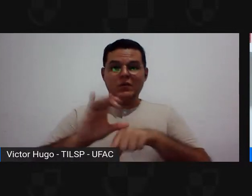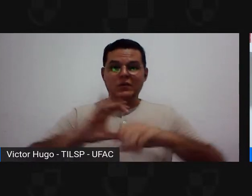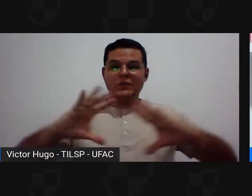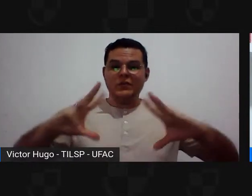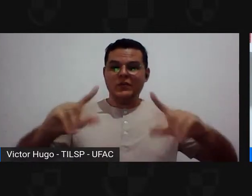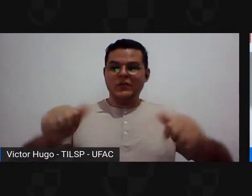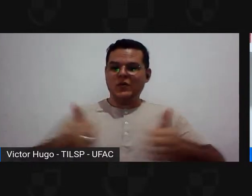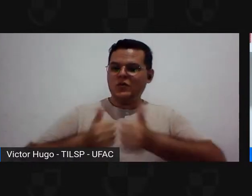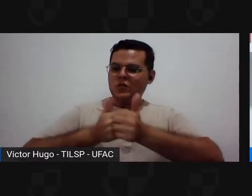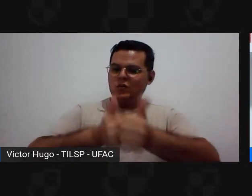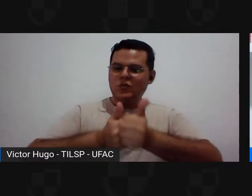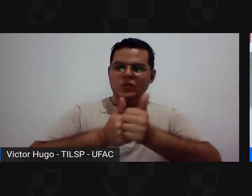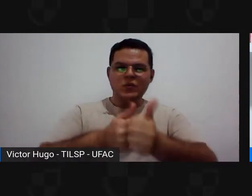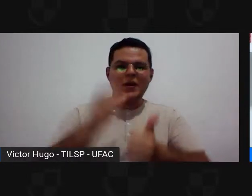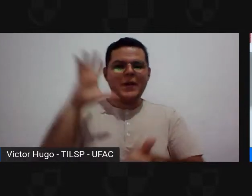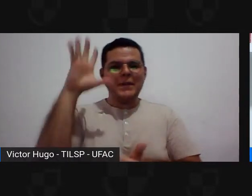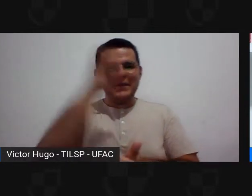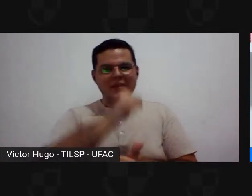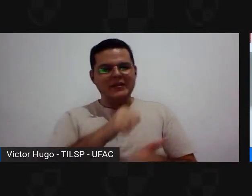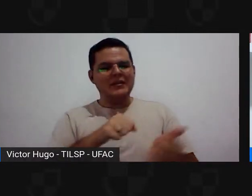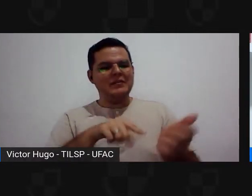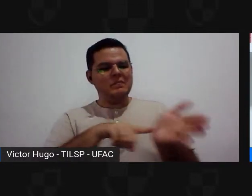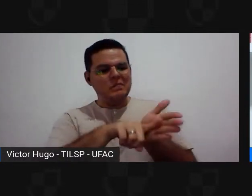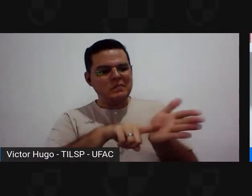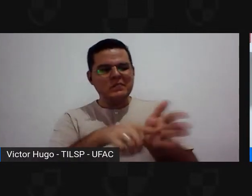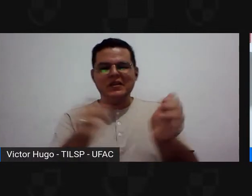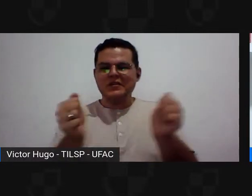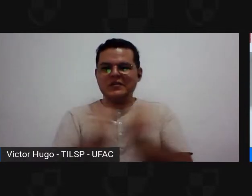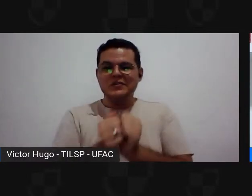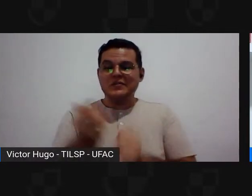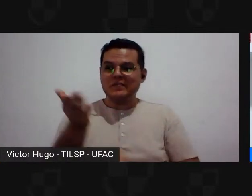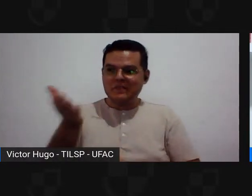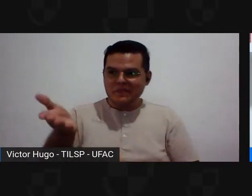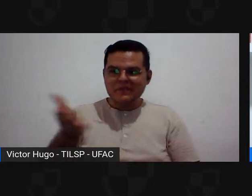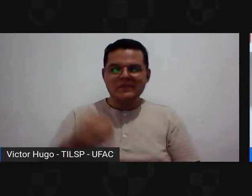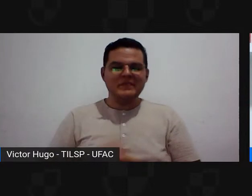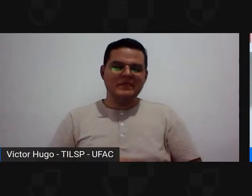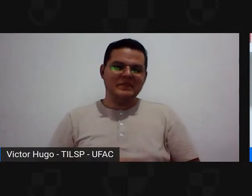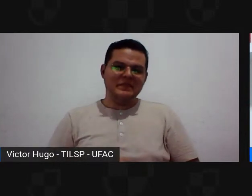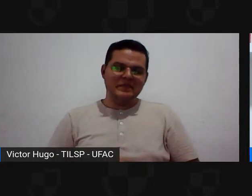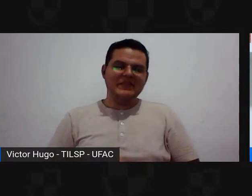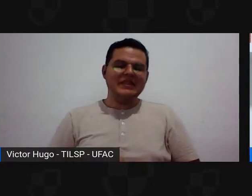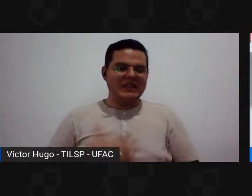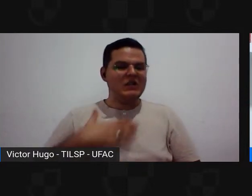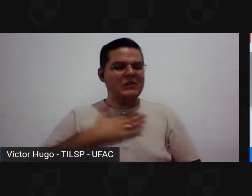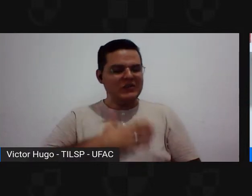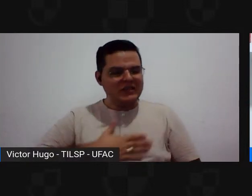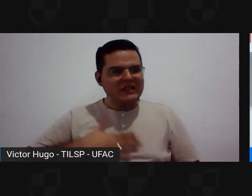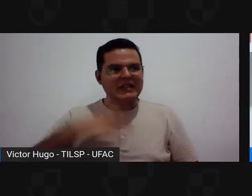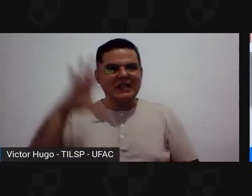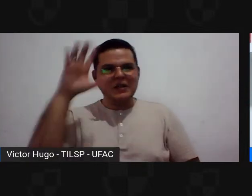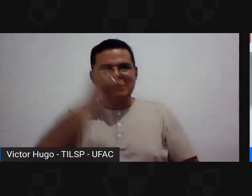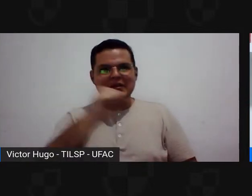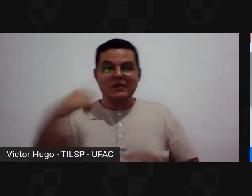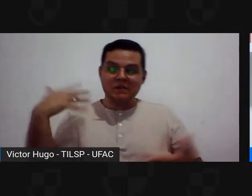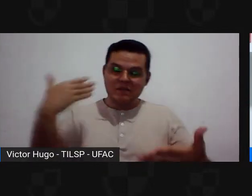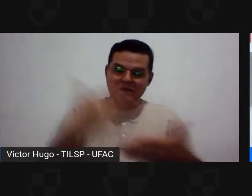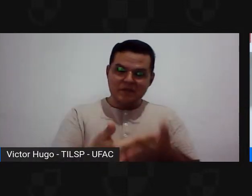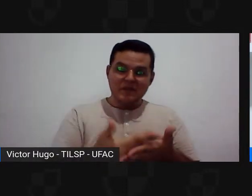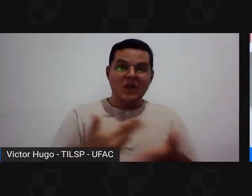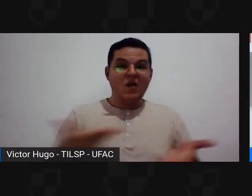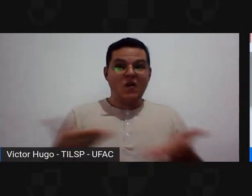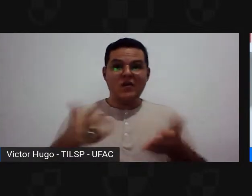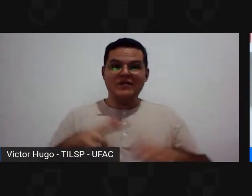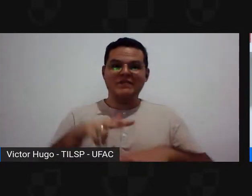fazer pesquisa com a professora Olinda, tanto que tomei gosto e hoje estou aqui. Na sequência, ela continuou me